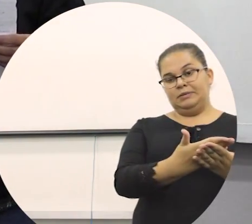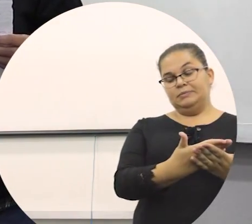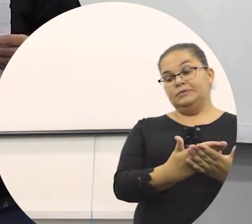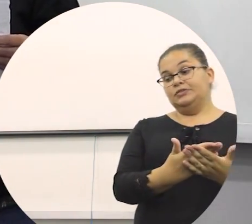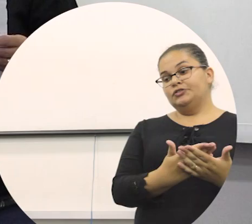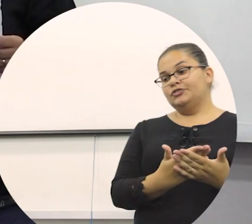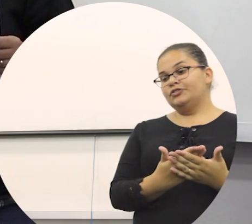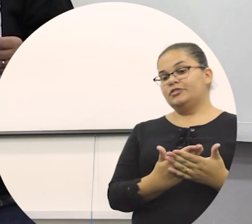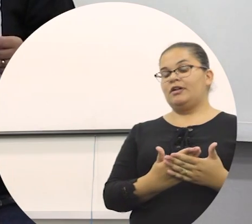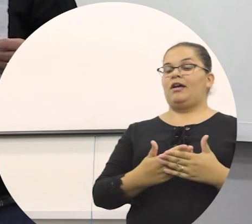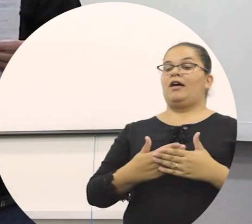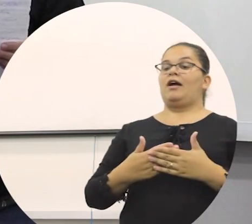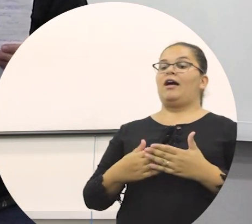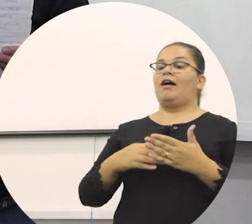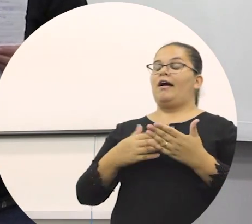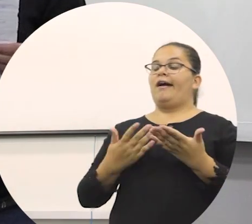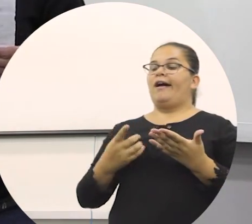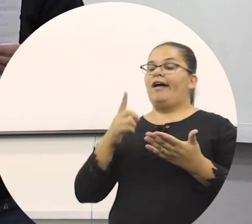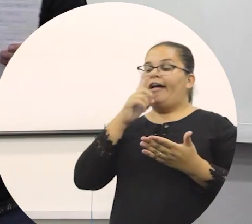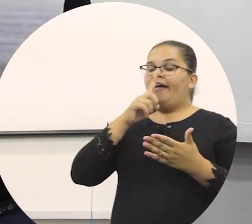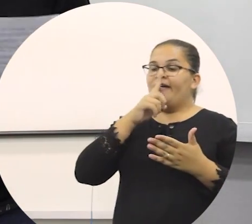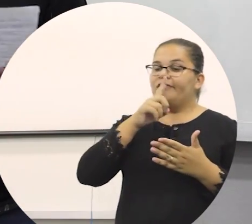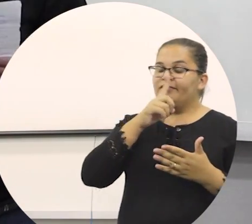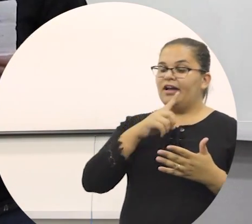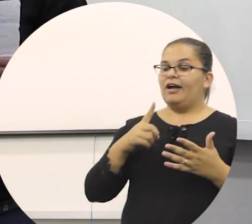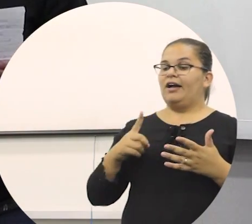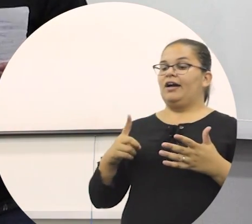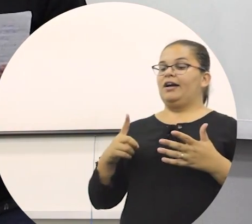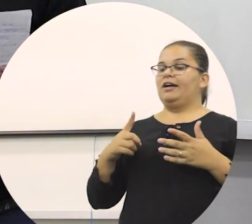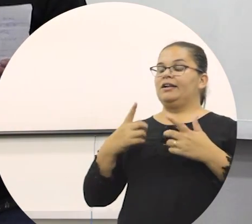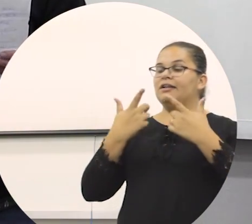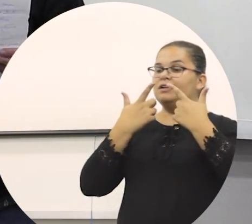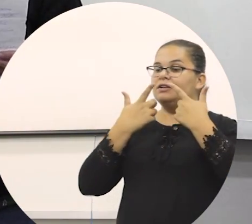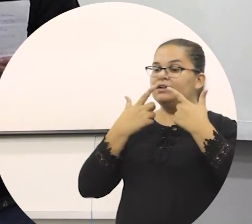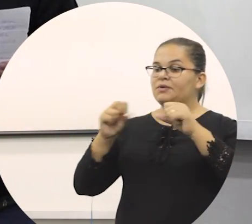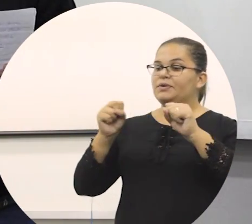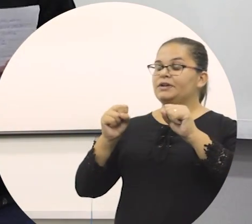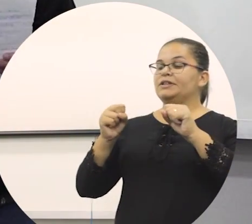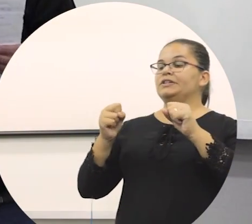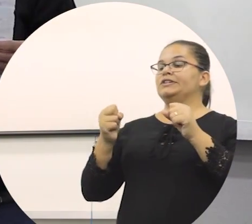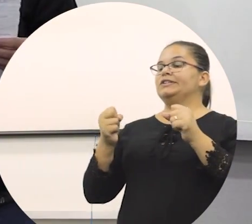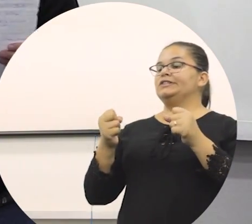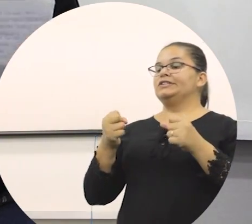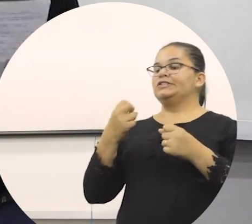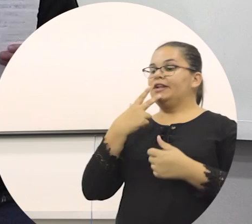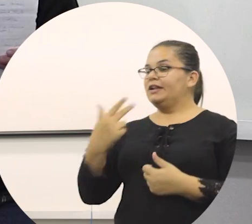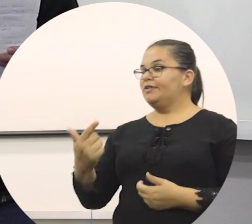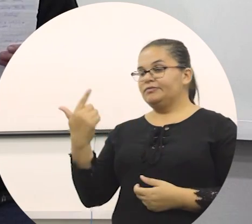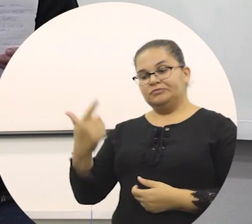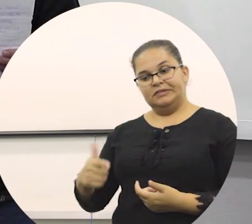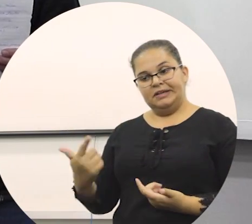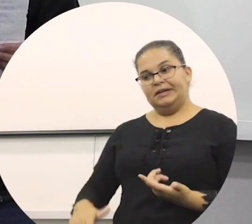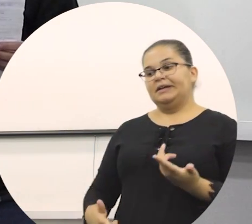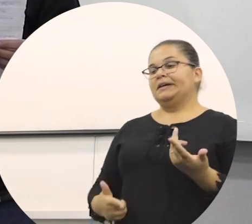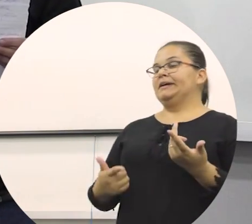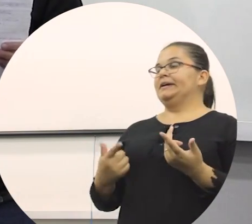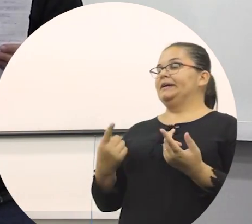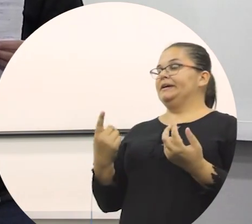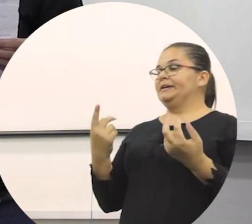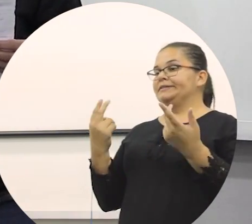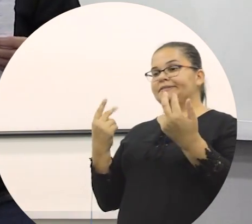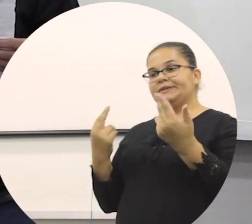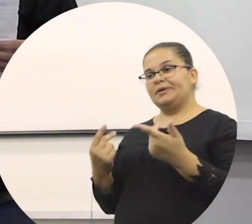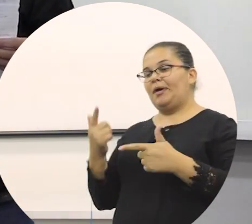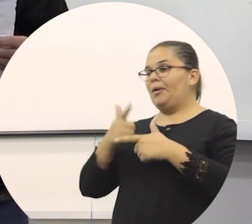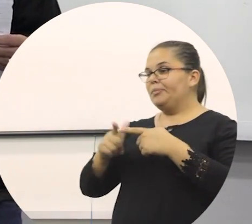da defasagem, eles chegam da mesma forma que eles chegam para a IMED, eles chegam sem língua, eles chegam da mesma forma. Né? E aí você tem